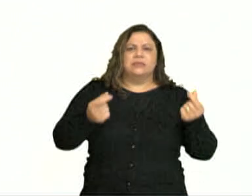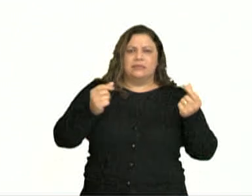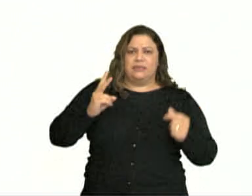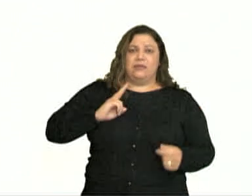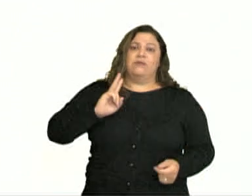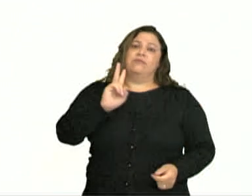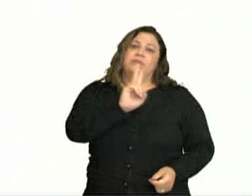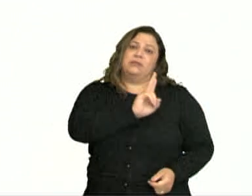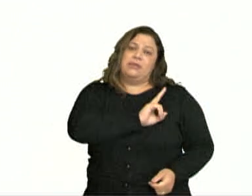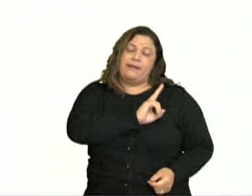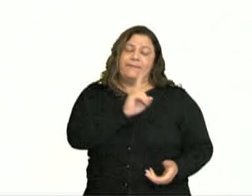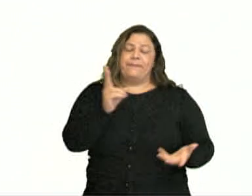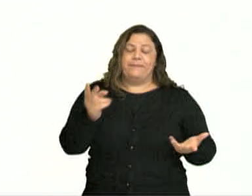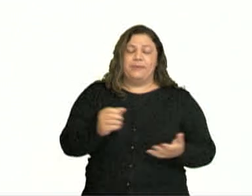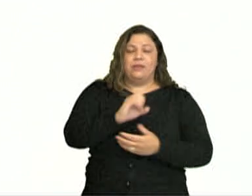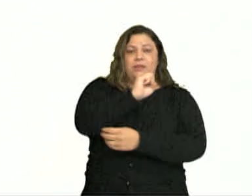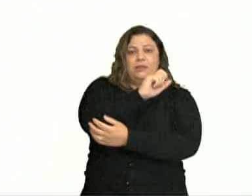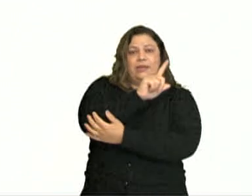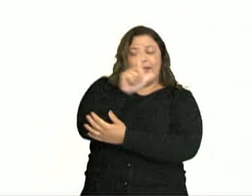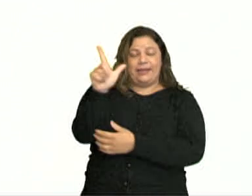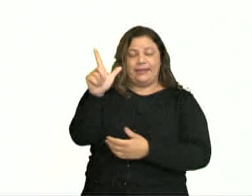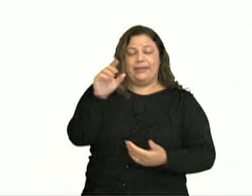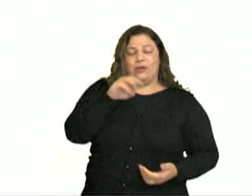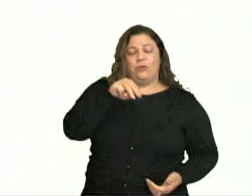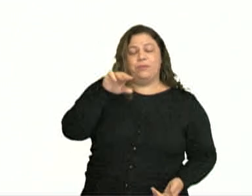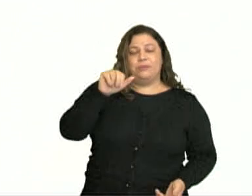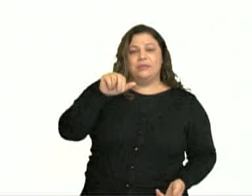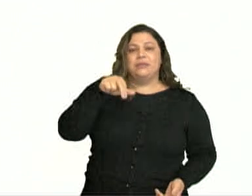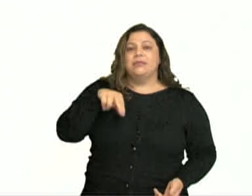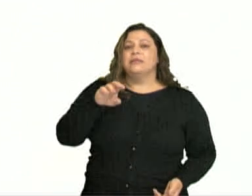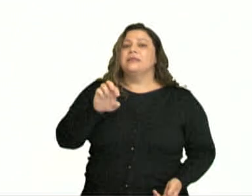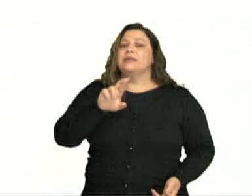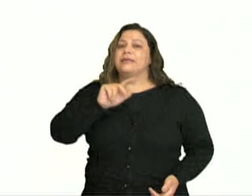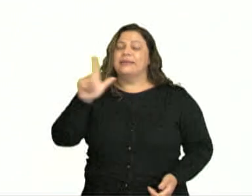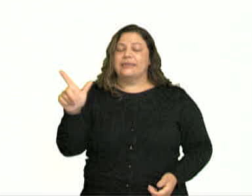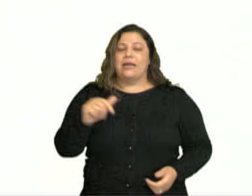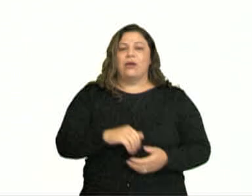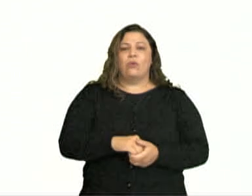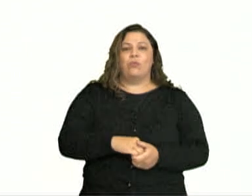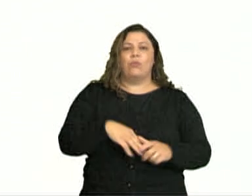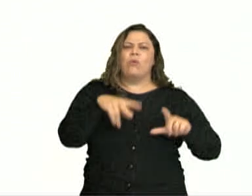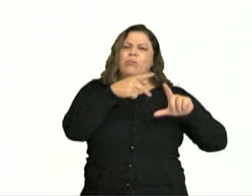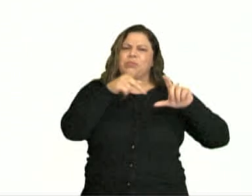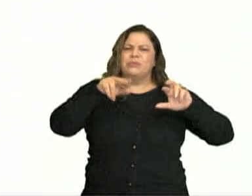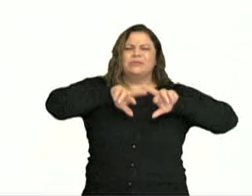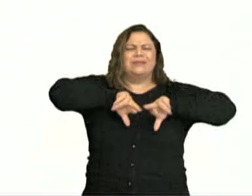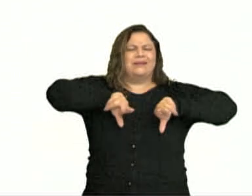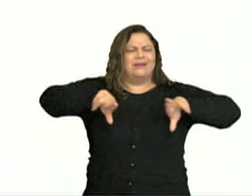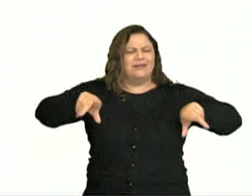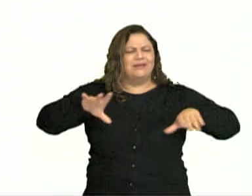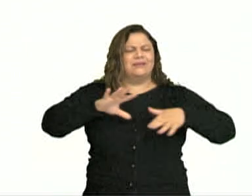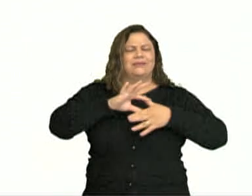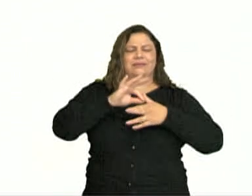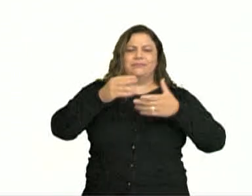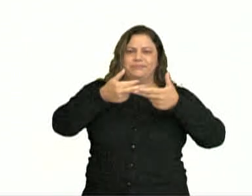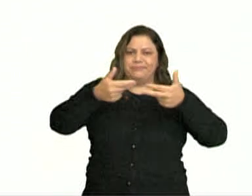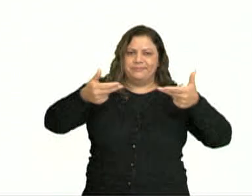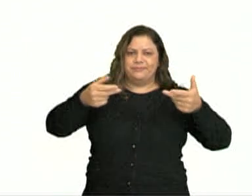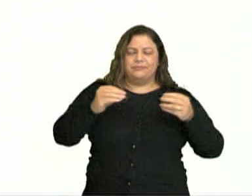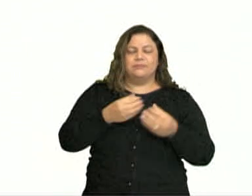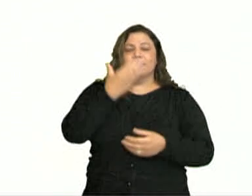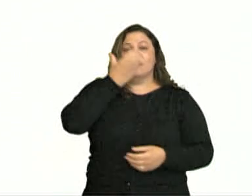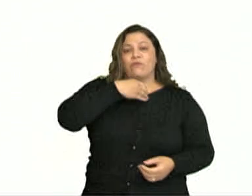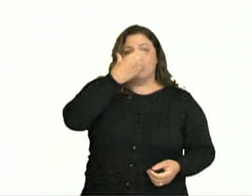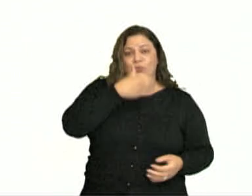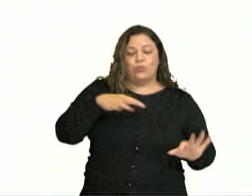minerais, carboidratos, gorduras de boa qualidade e proteína. Isto é, uma dieta alimentar saudável é aquela que vai conter